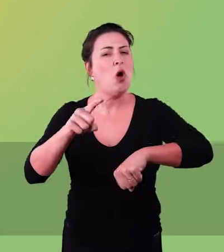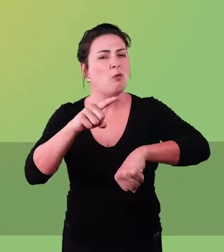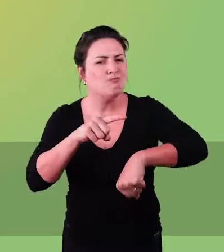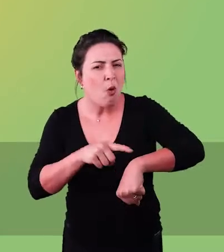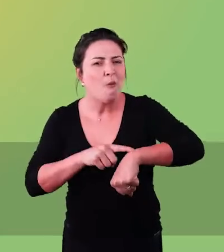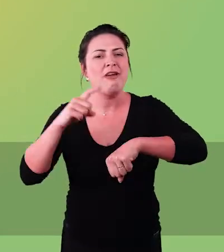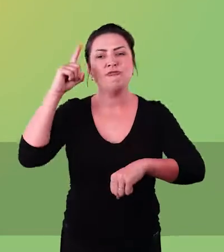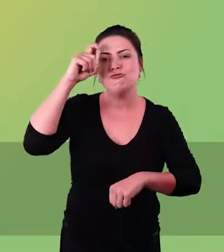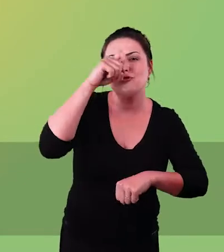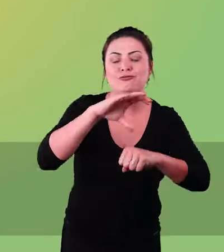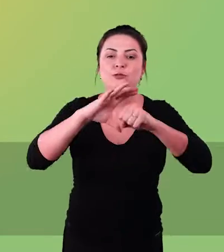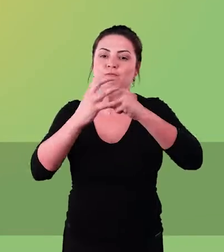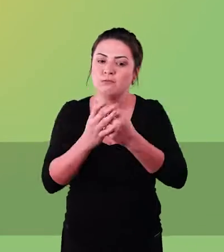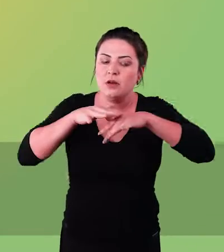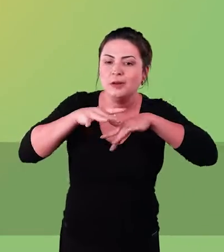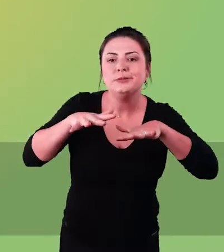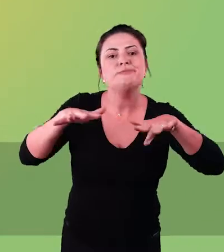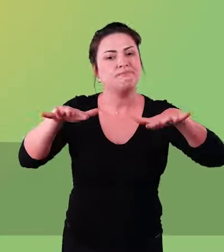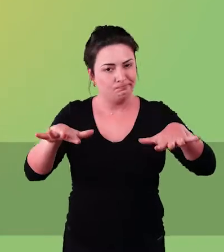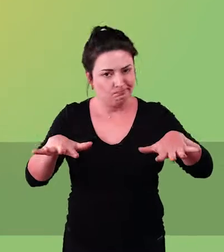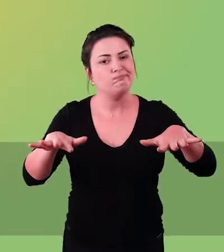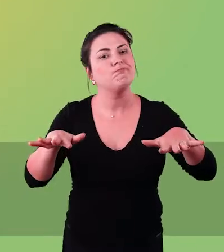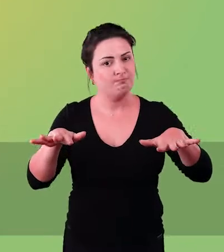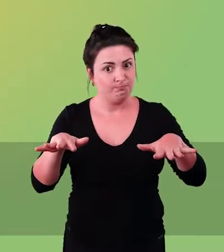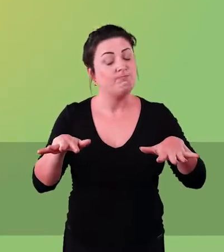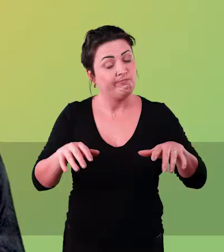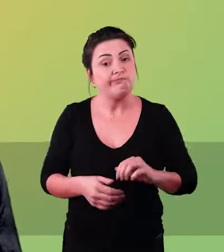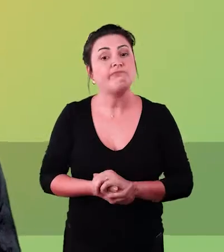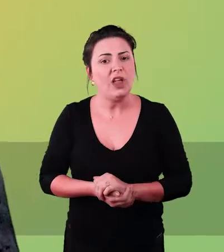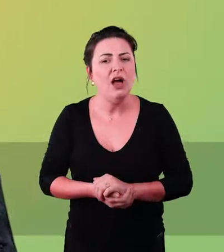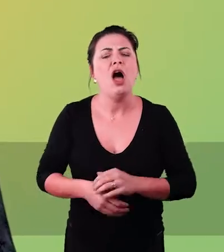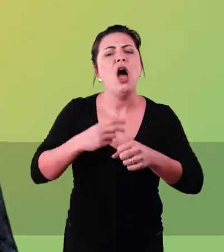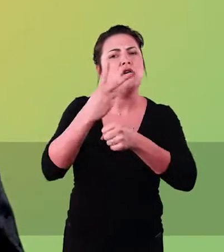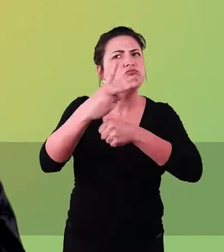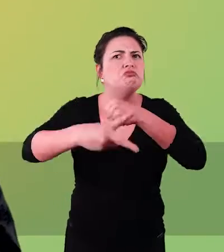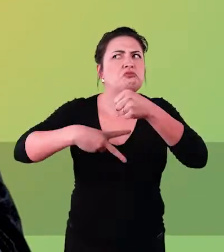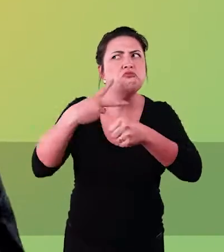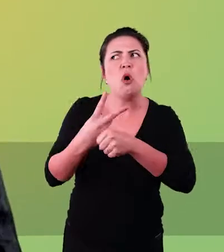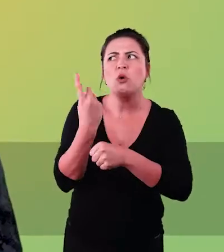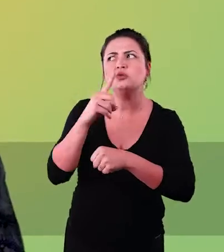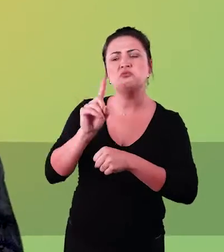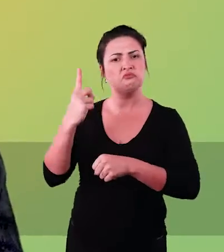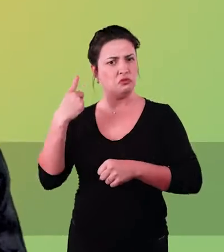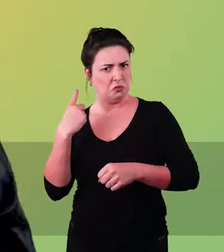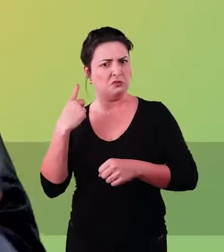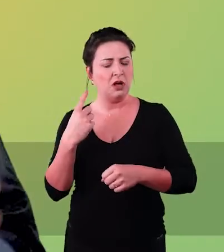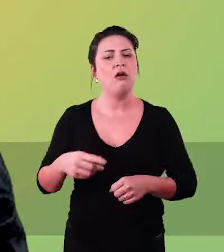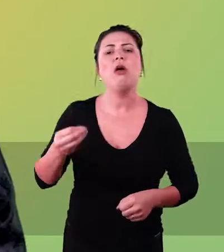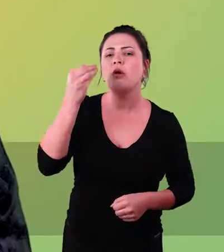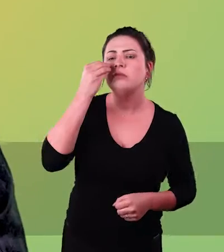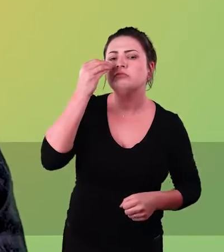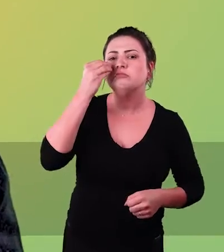Com muita dificuldade, atravessamos os momentos mais duros da pandemia. Durante esses dois últimos anos e meio,